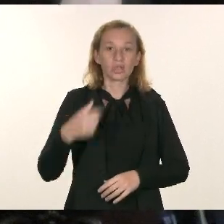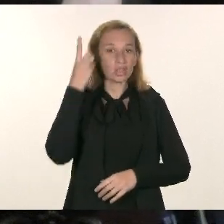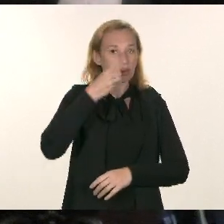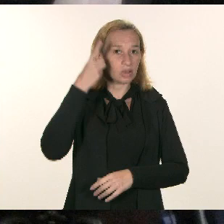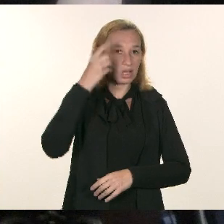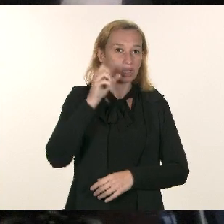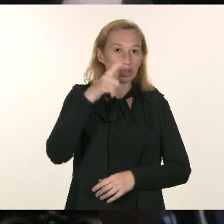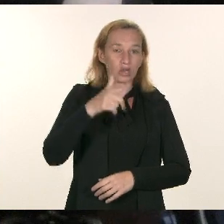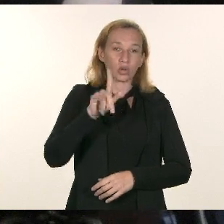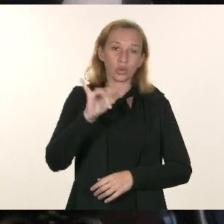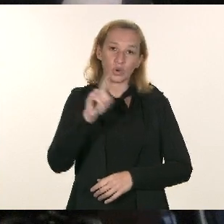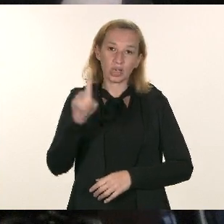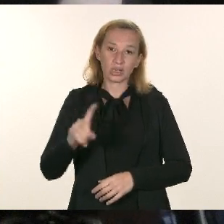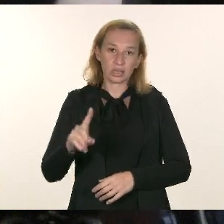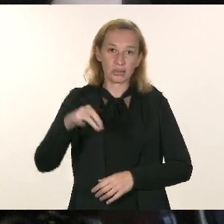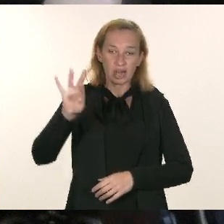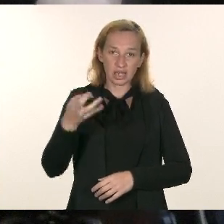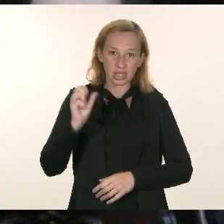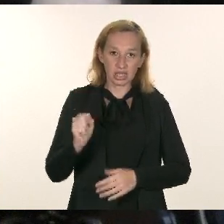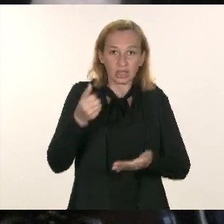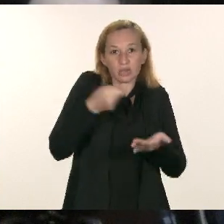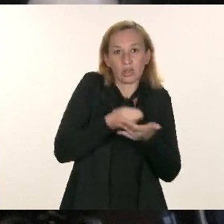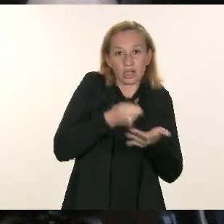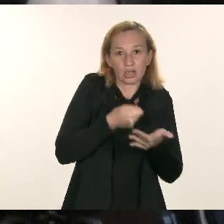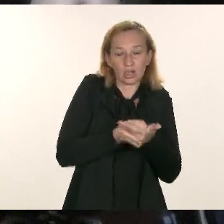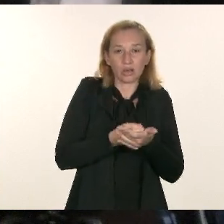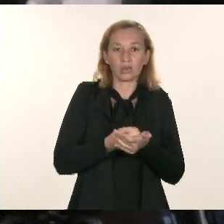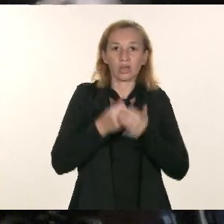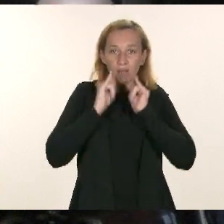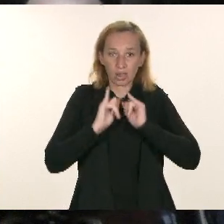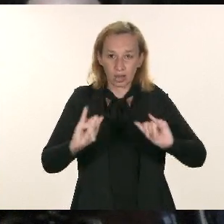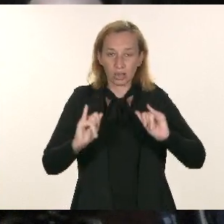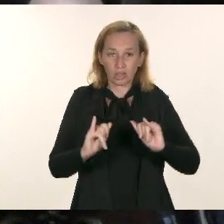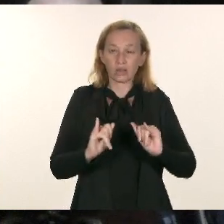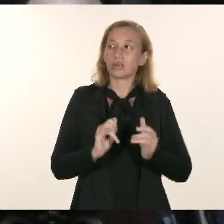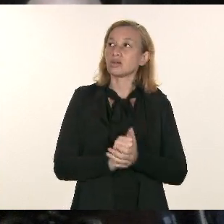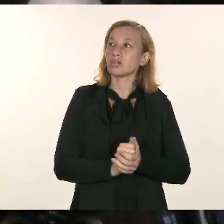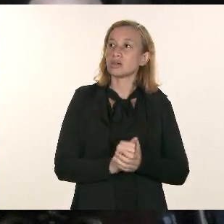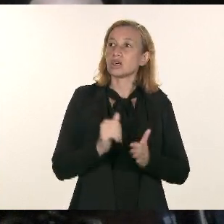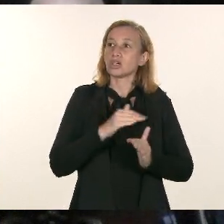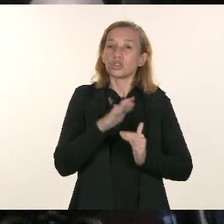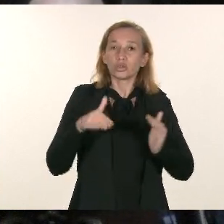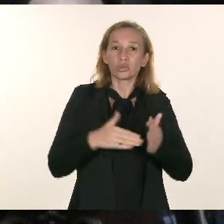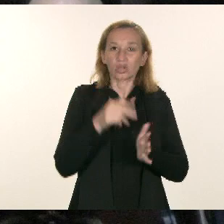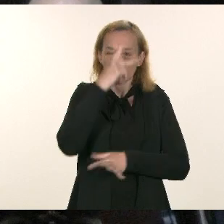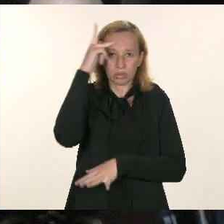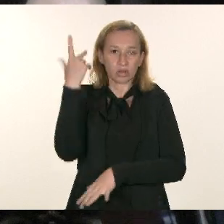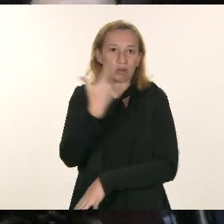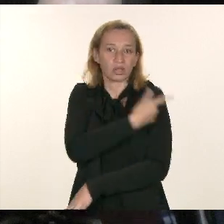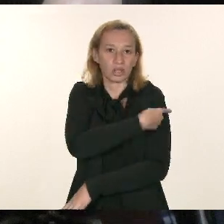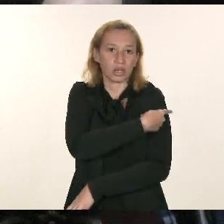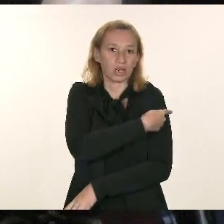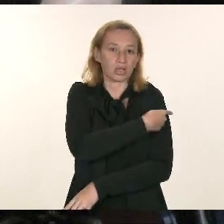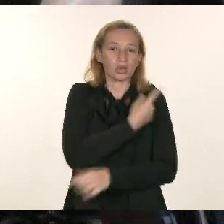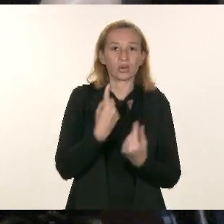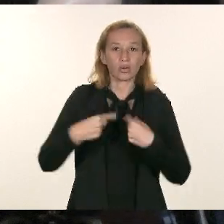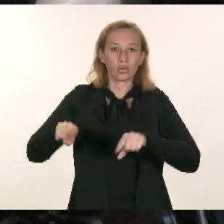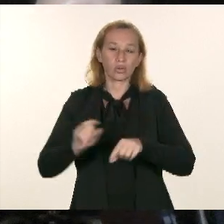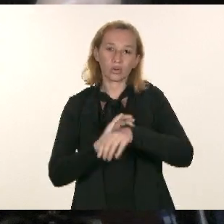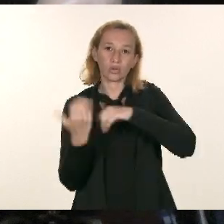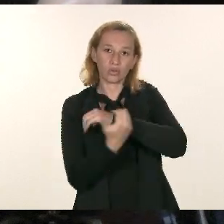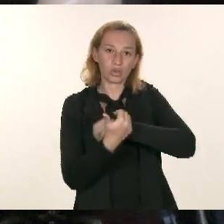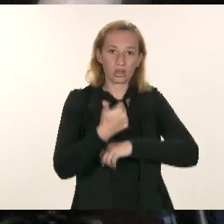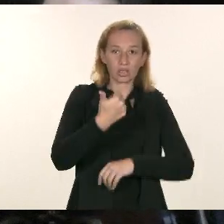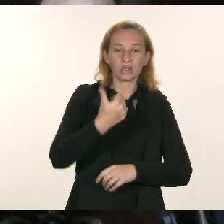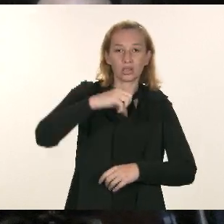Luiz Martins, que dispõe sobre a obrigatoriedade da publicação diária de listagem de todos os vacinados contra a Covid-19 no âmbito do